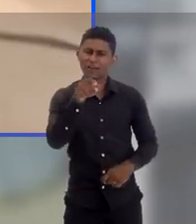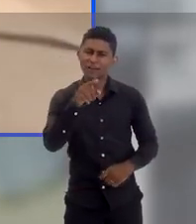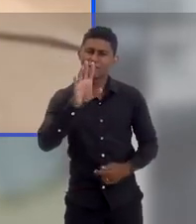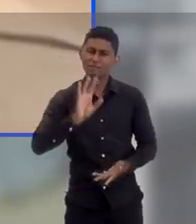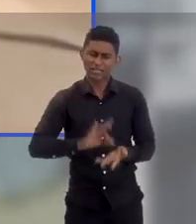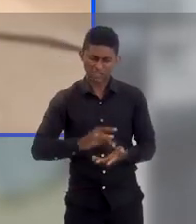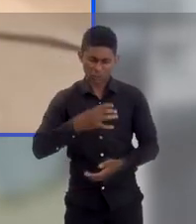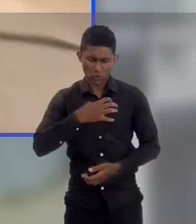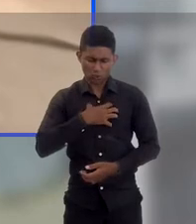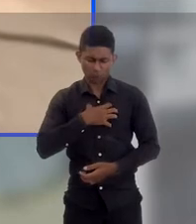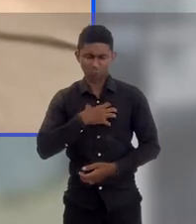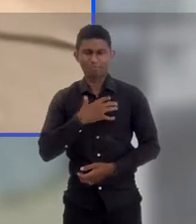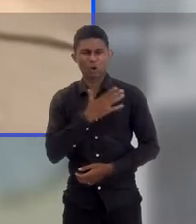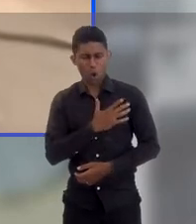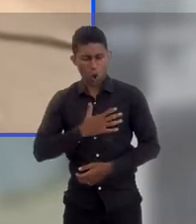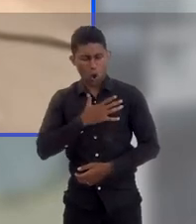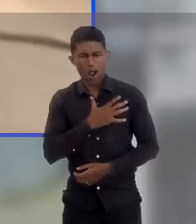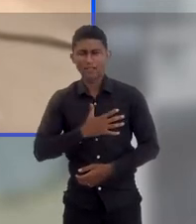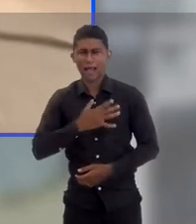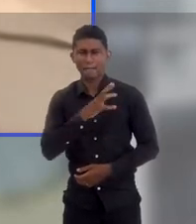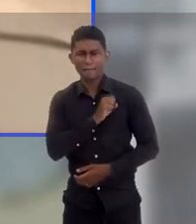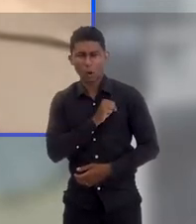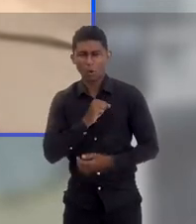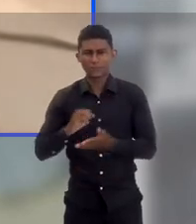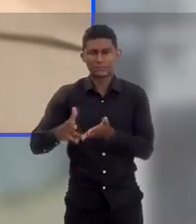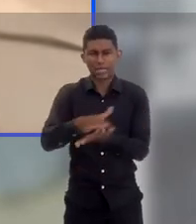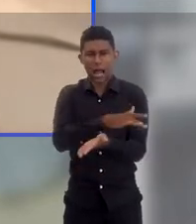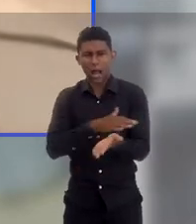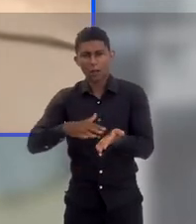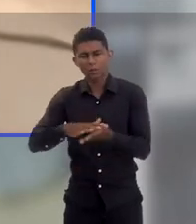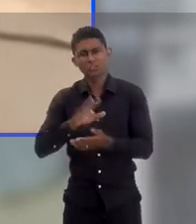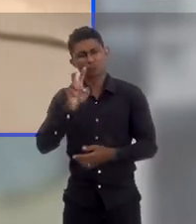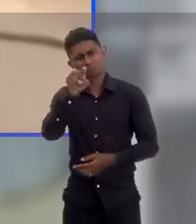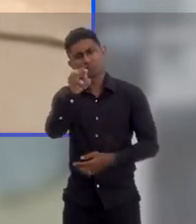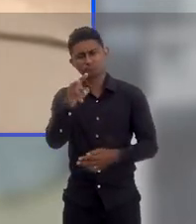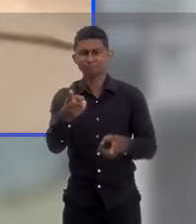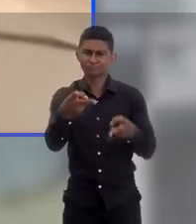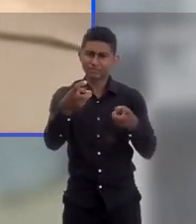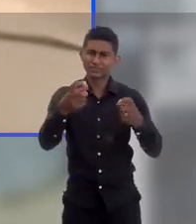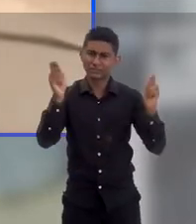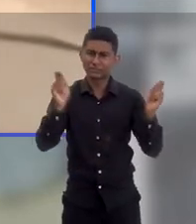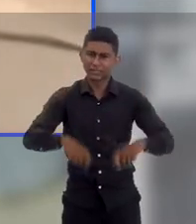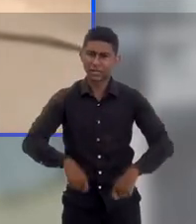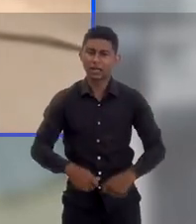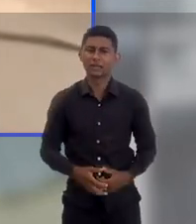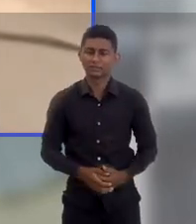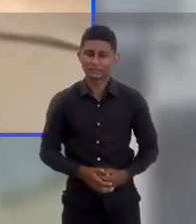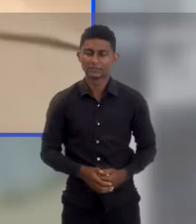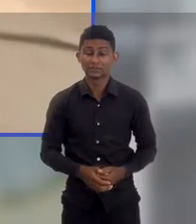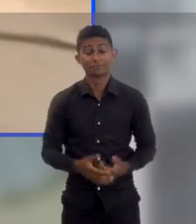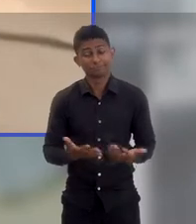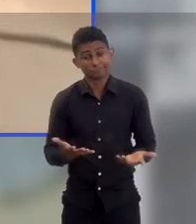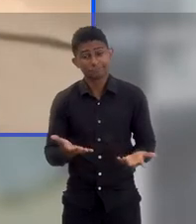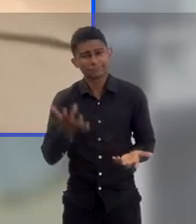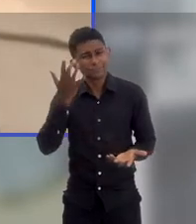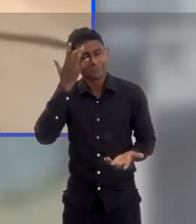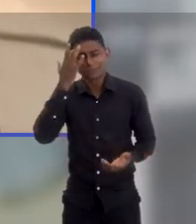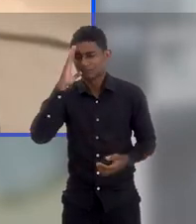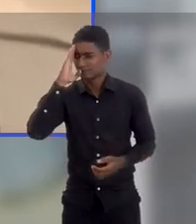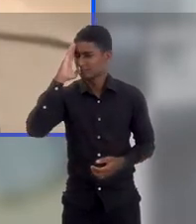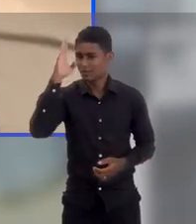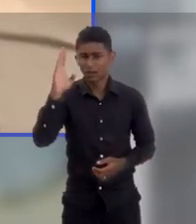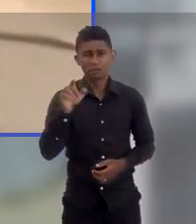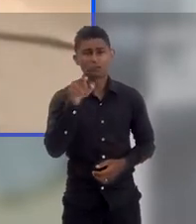você está fazendo isso realmente, assim, genuinamente apaixonado. E talvez seja essa, assim, esse o